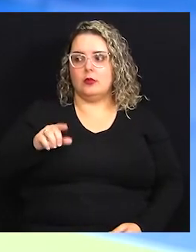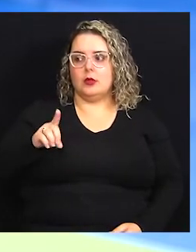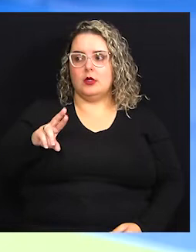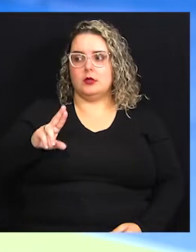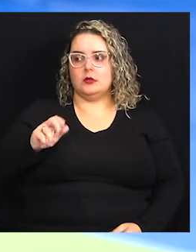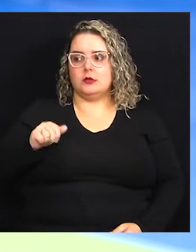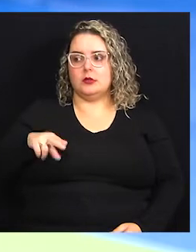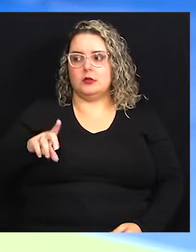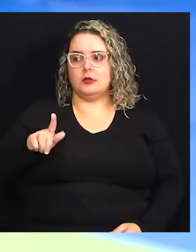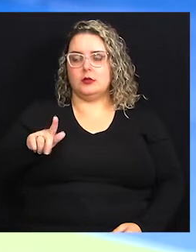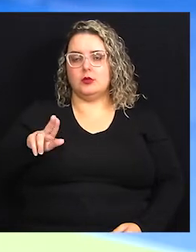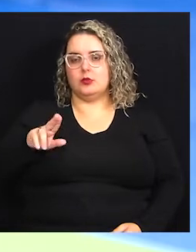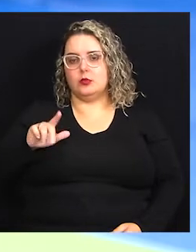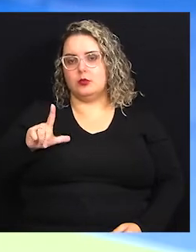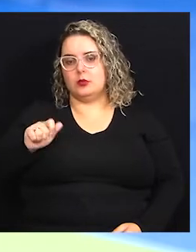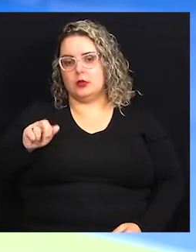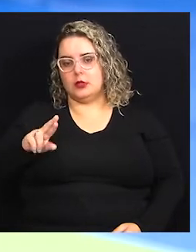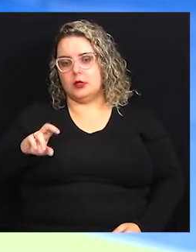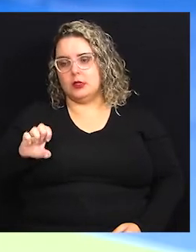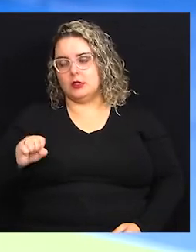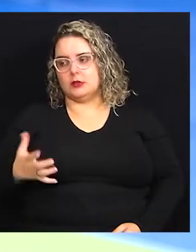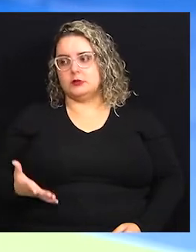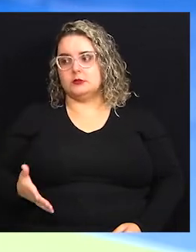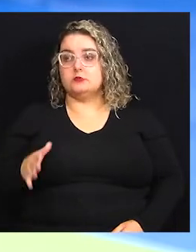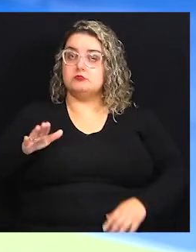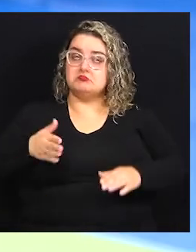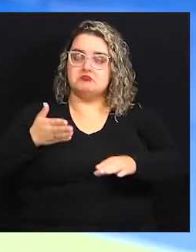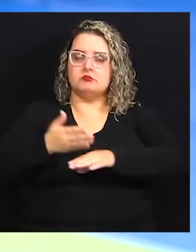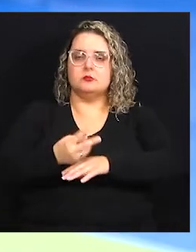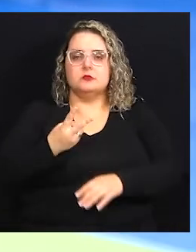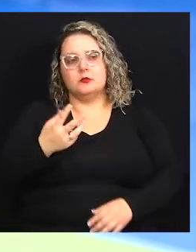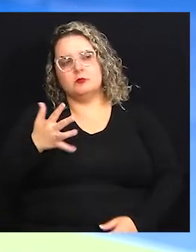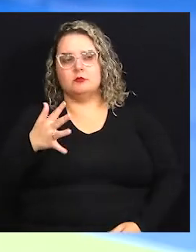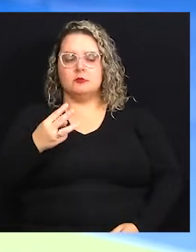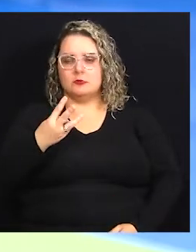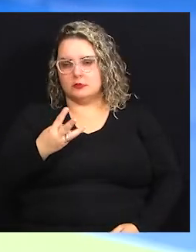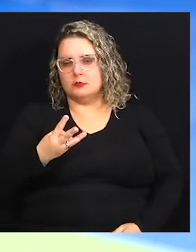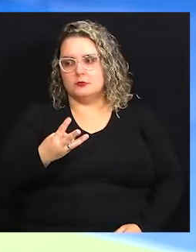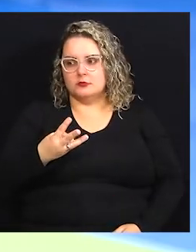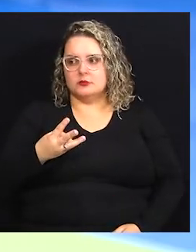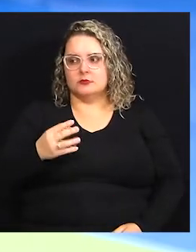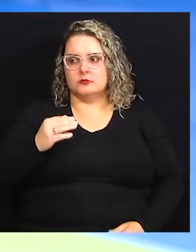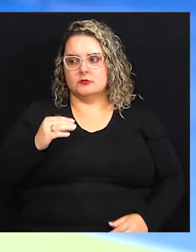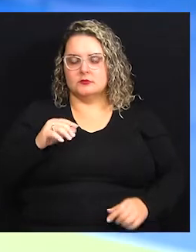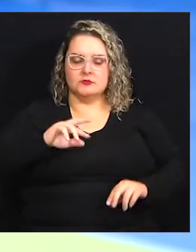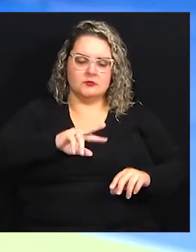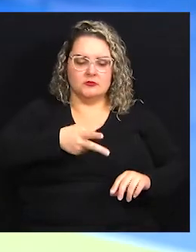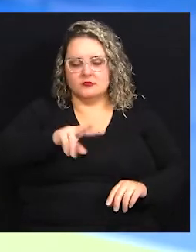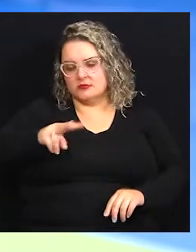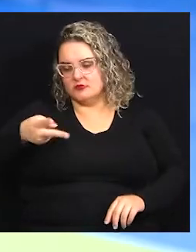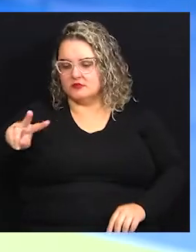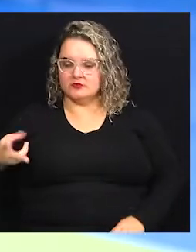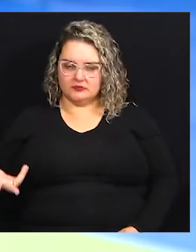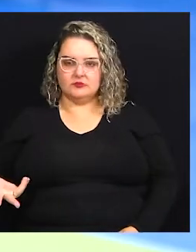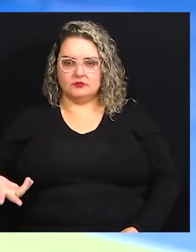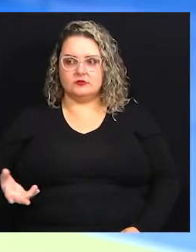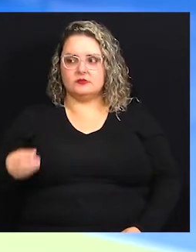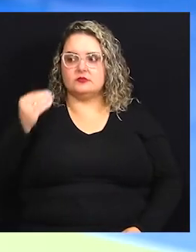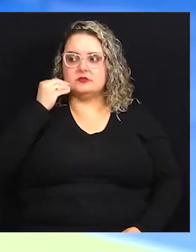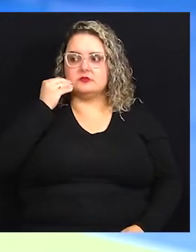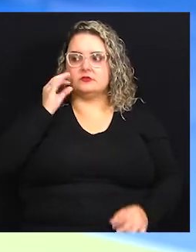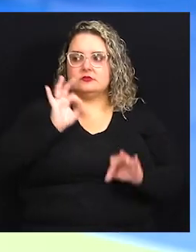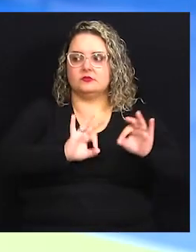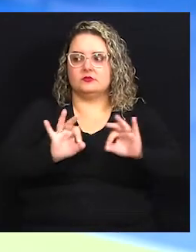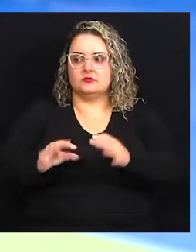quadrangulares, já tivemos aí. E provavelmente a gente deva participar de uns 2 a 3 quadrangulares, intercalando, é o que a gente está